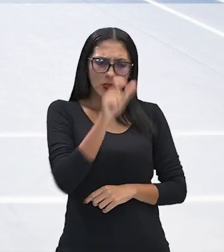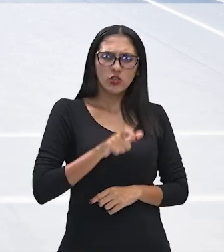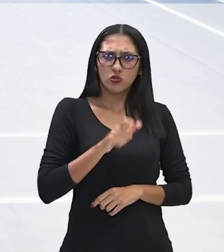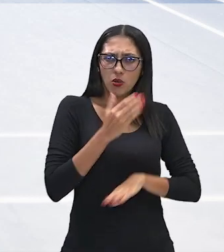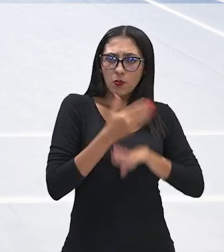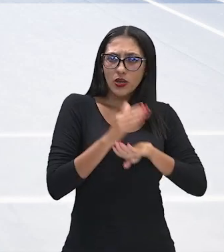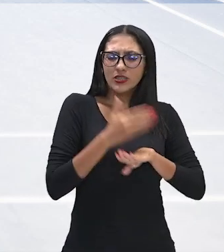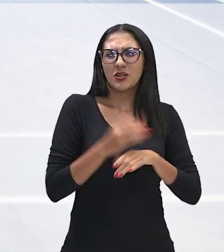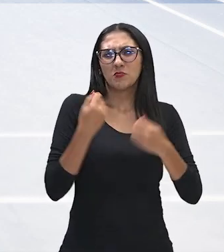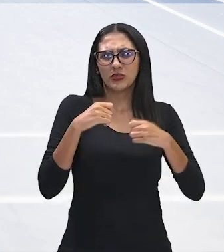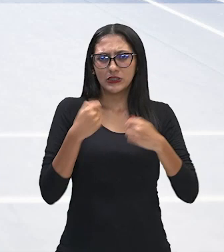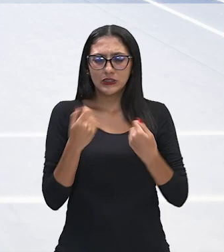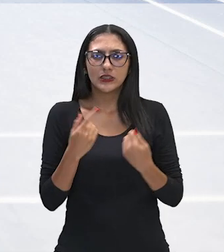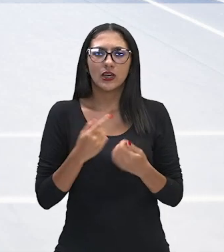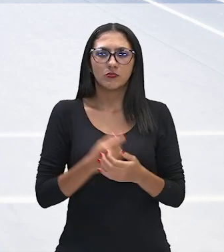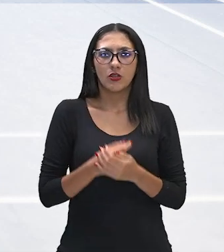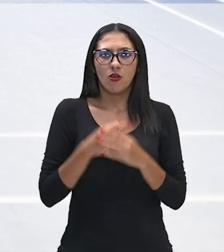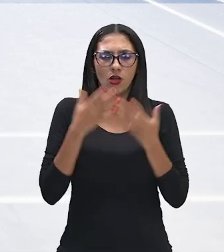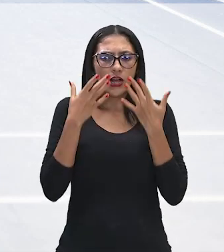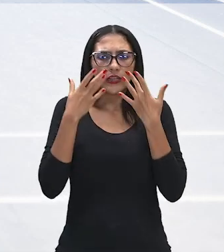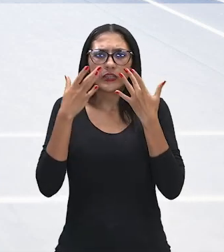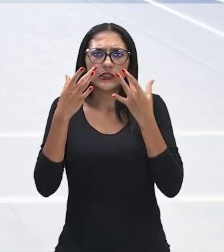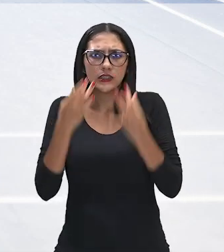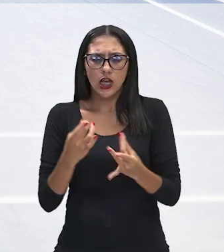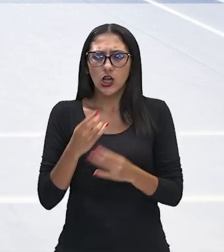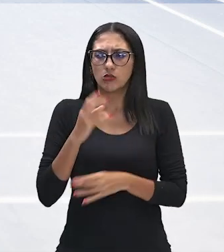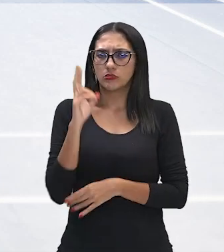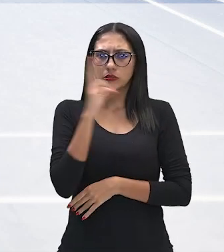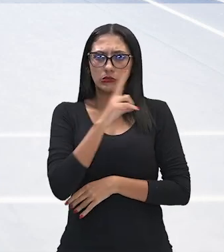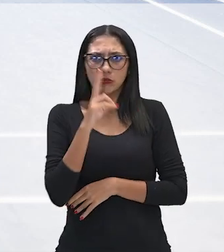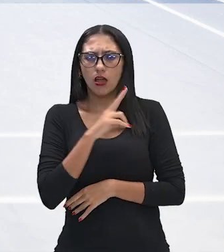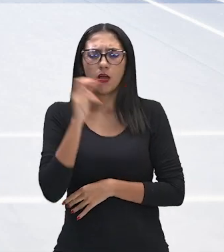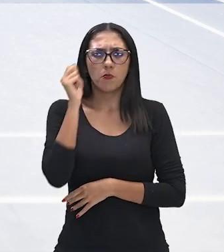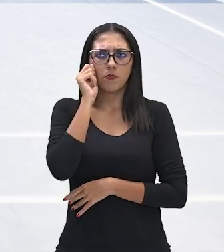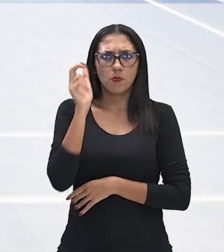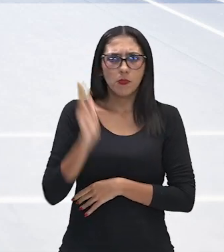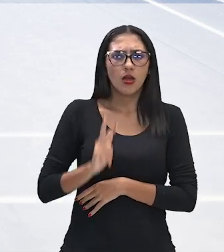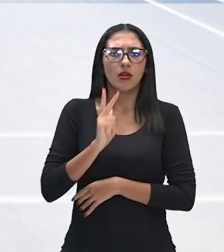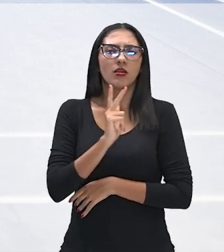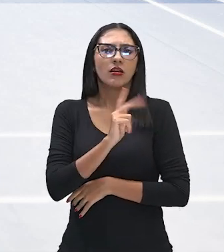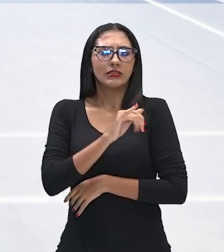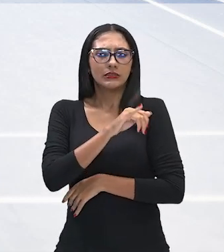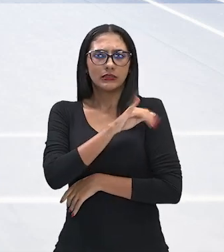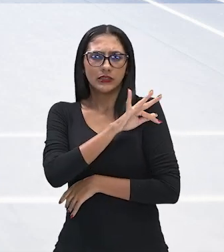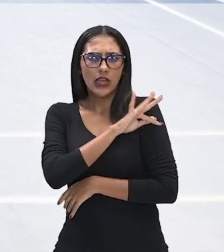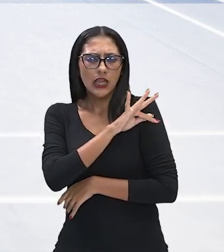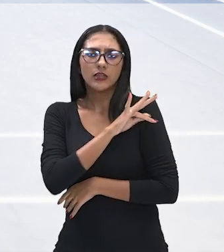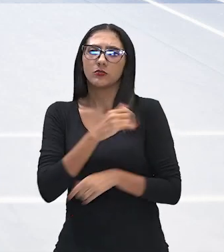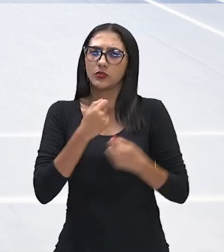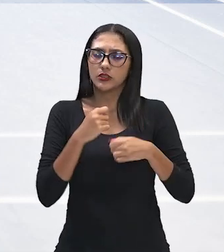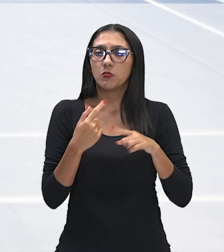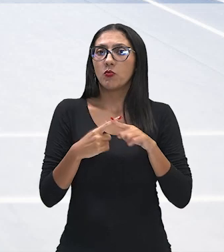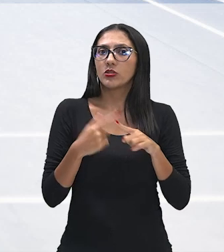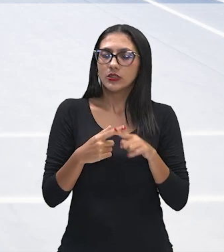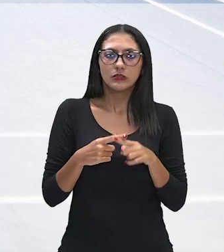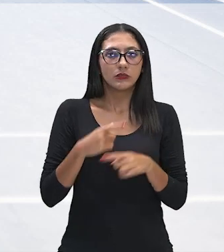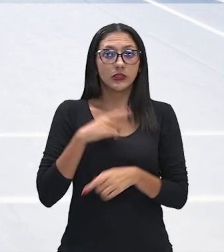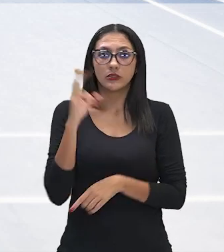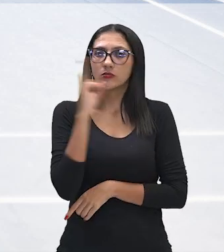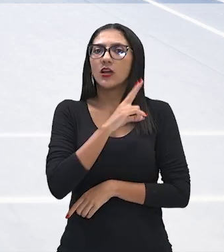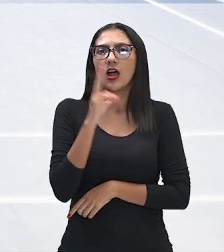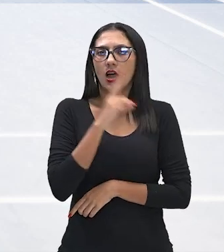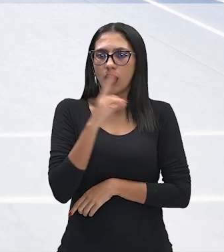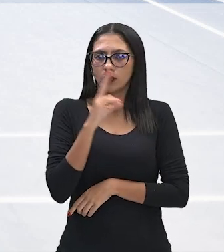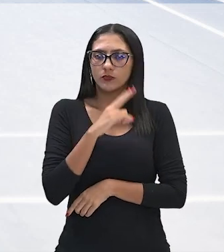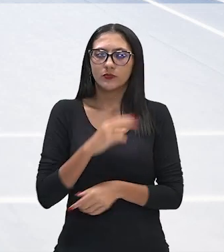coordenação, força, potência e rápida reação. Por quê? Porque é um jogo muito dinâmico. Vocês vão